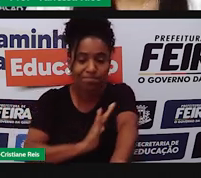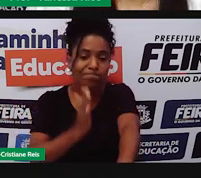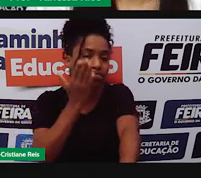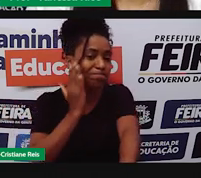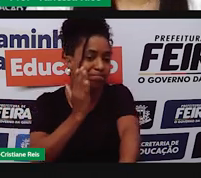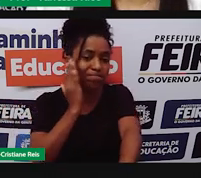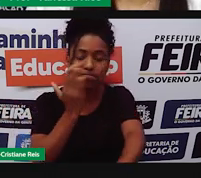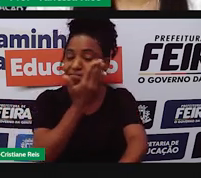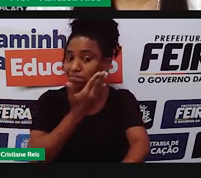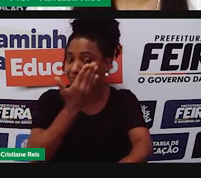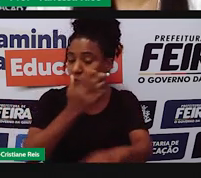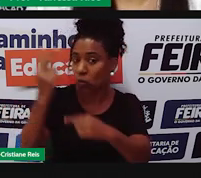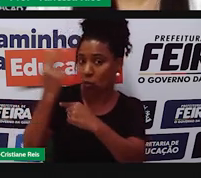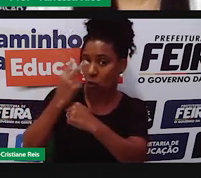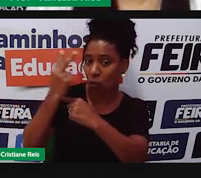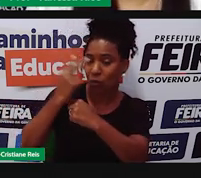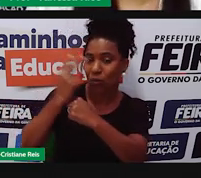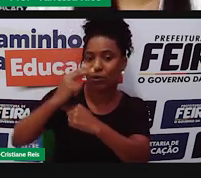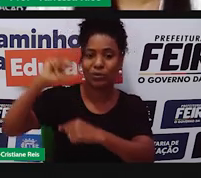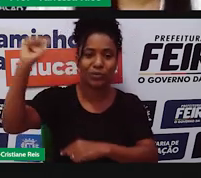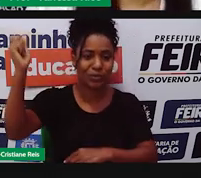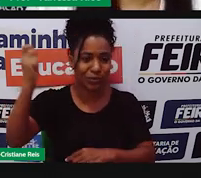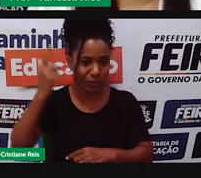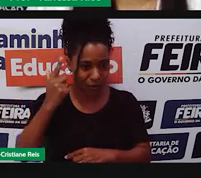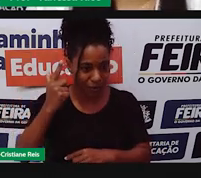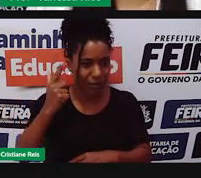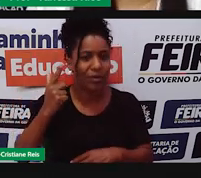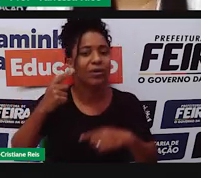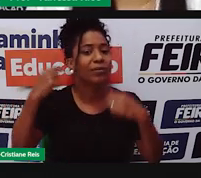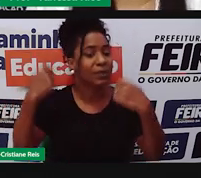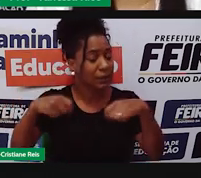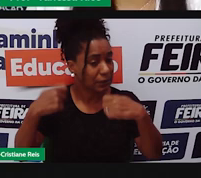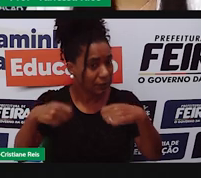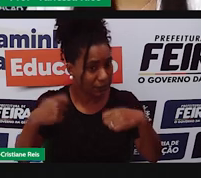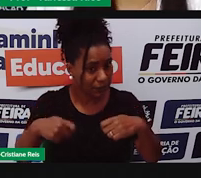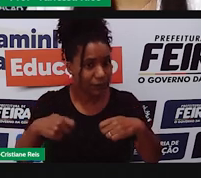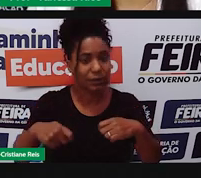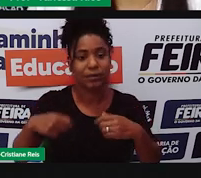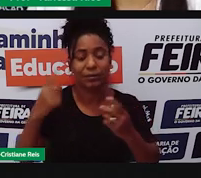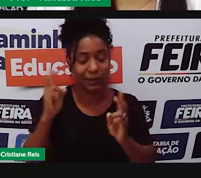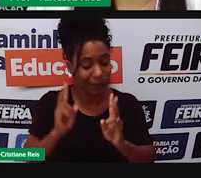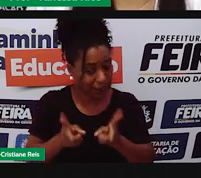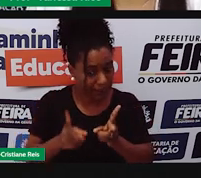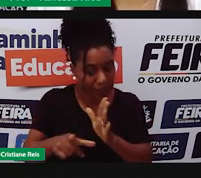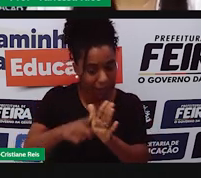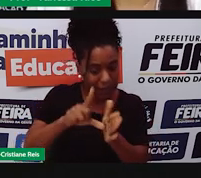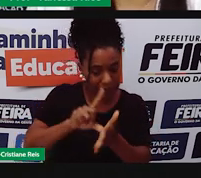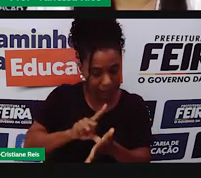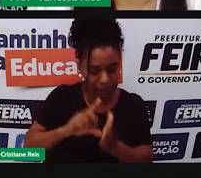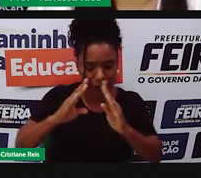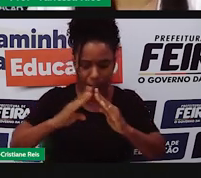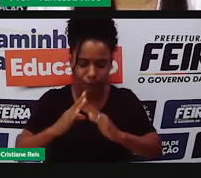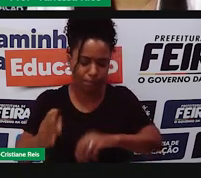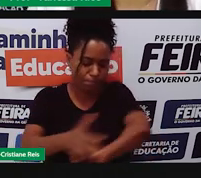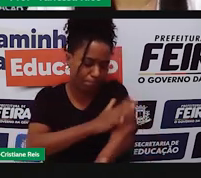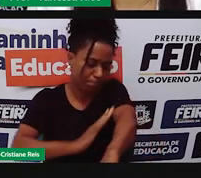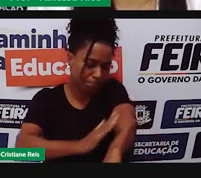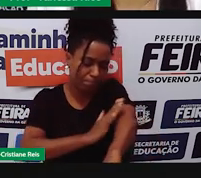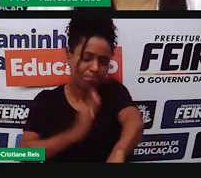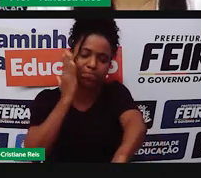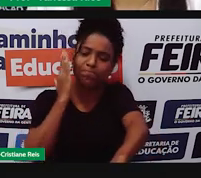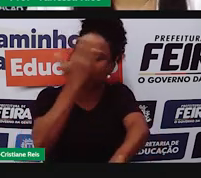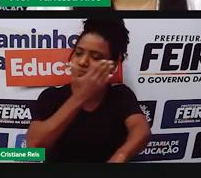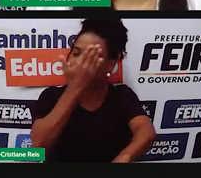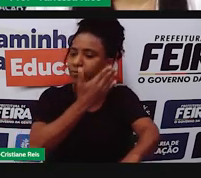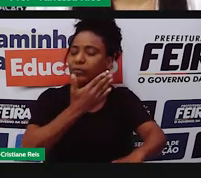tanto o protetor solar, que deve ser passado alguns minutos, né, antes da exposição, normalmente aí uns 30 minutos antes